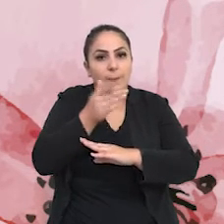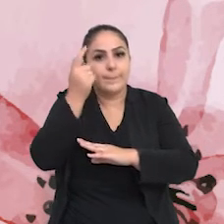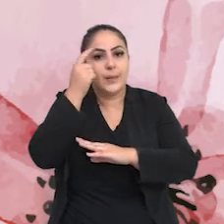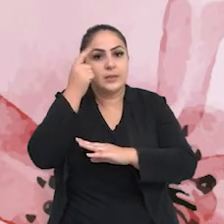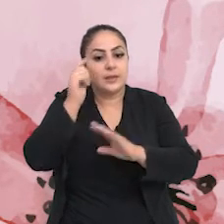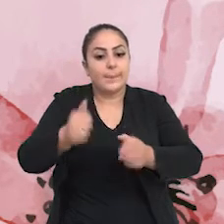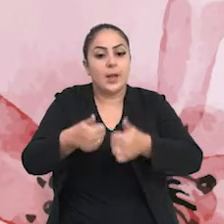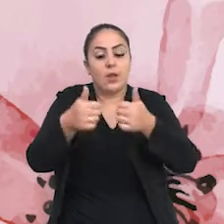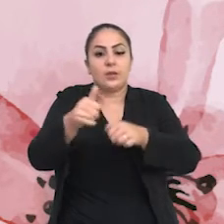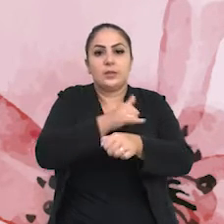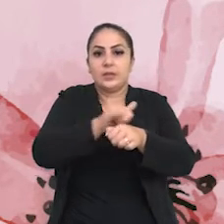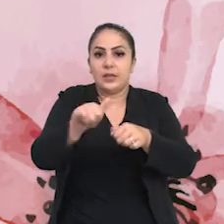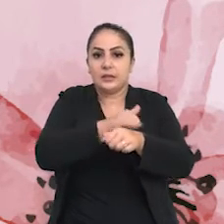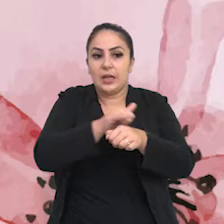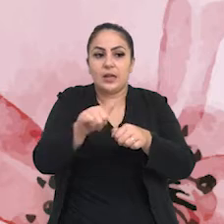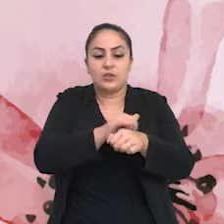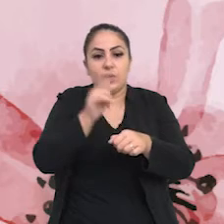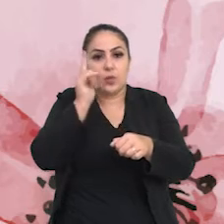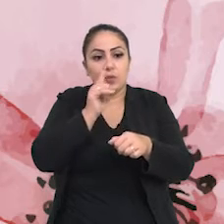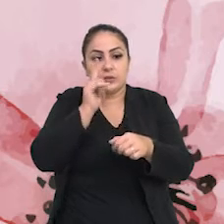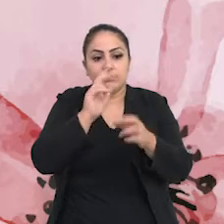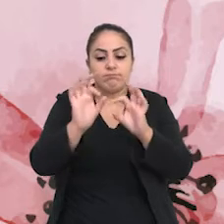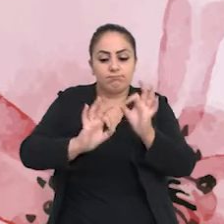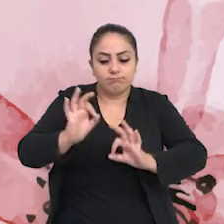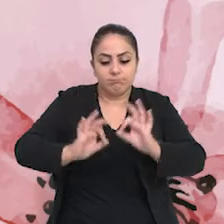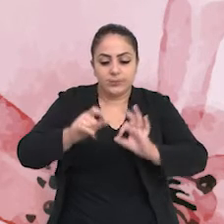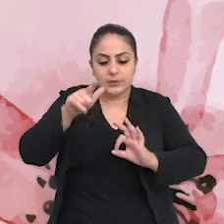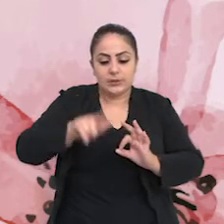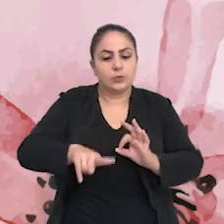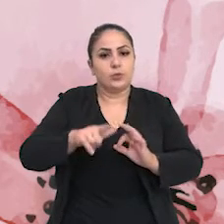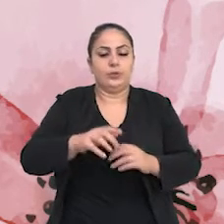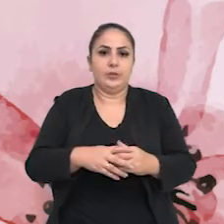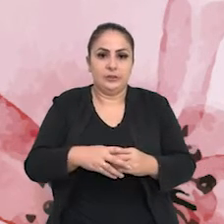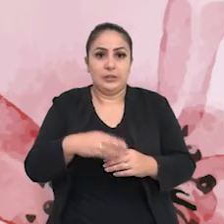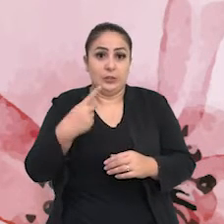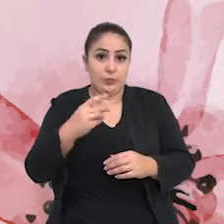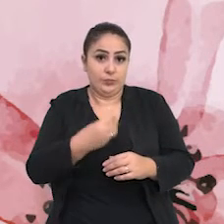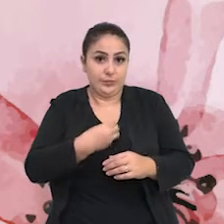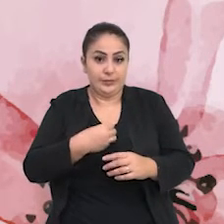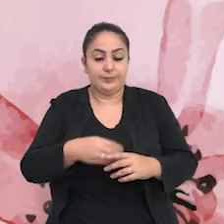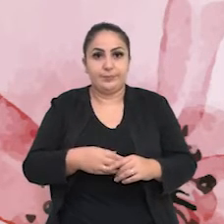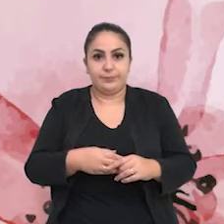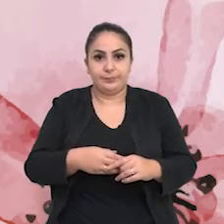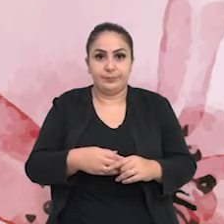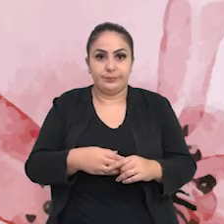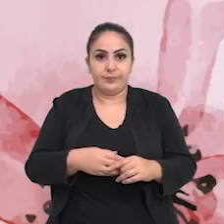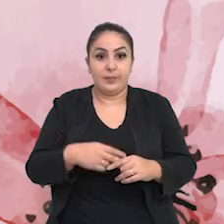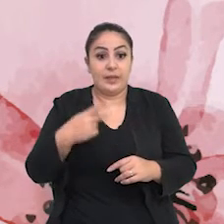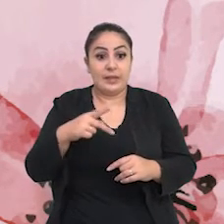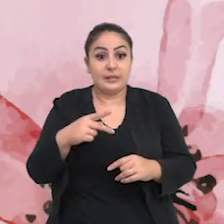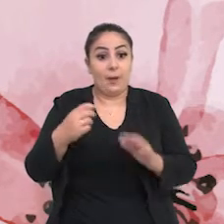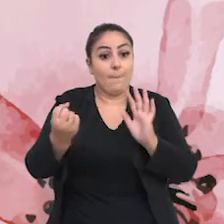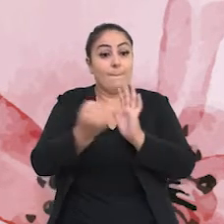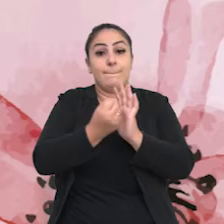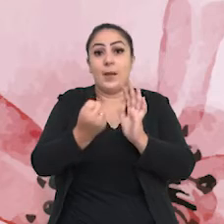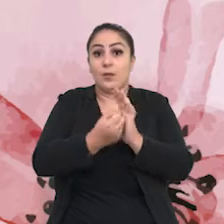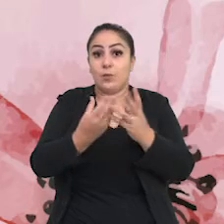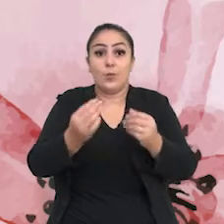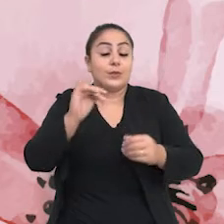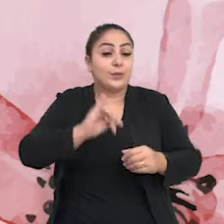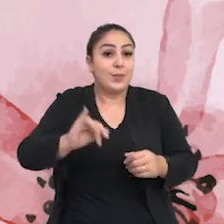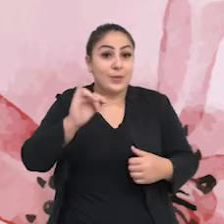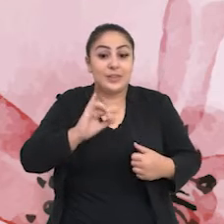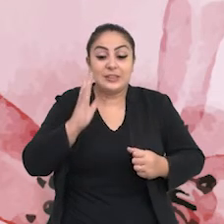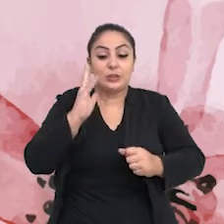pudessem pensar a melhor estratégia para se reorganizar, né, na sua vida. Esse é um marco